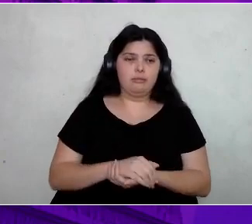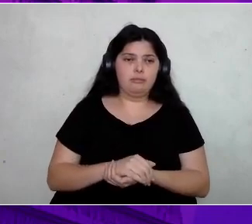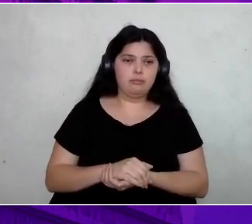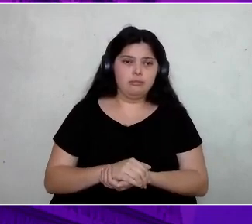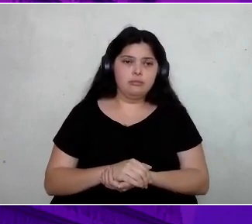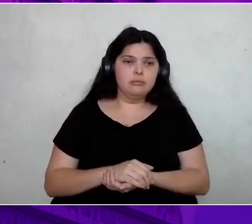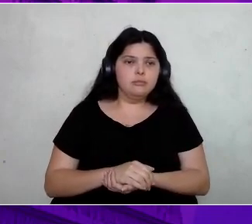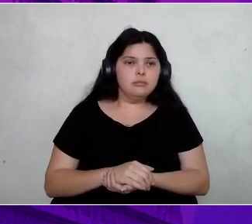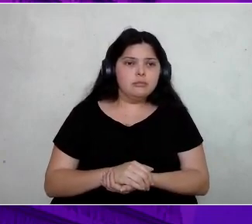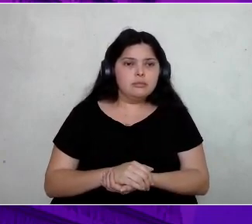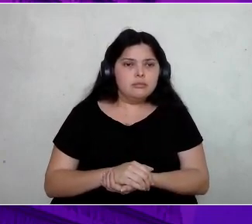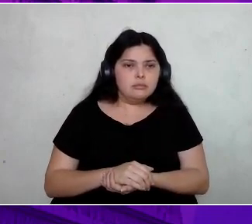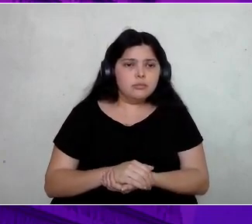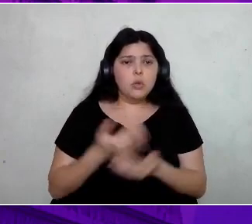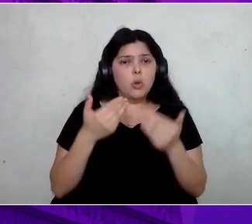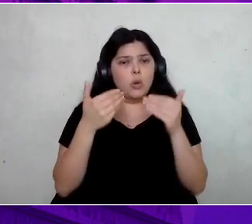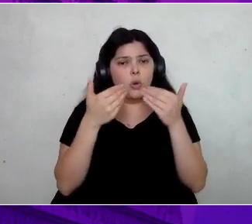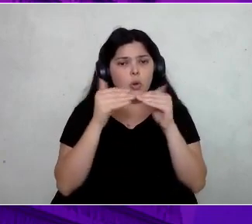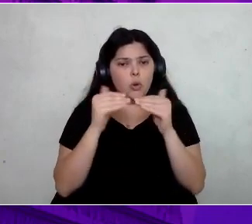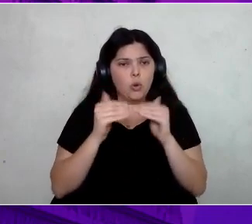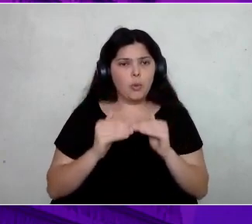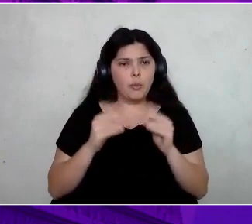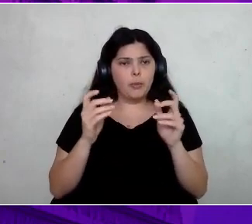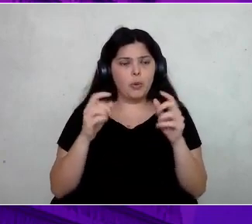Faz sentido, gente?